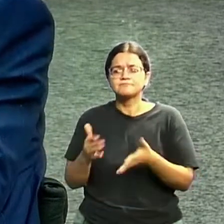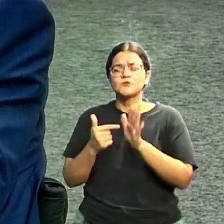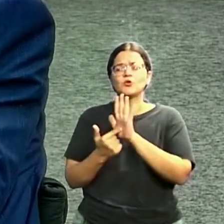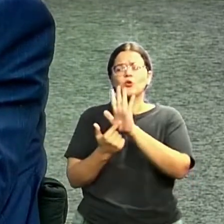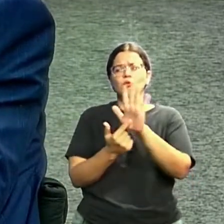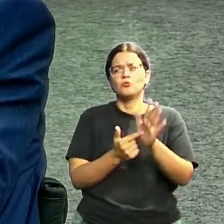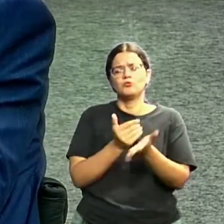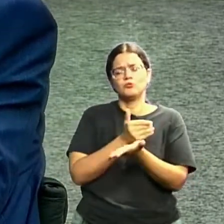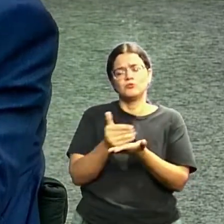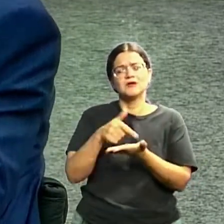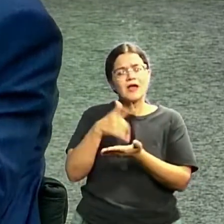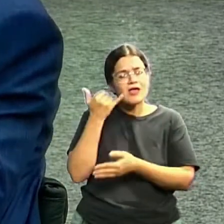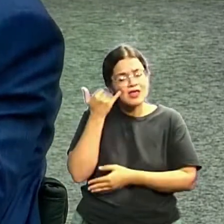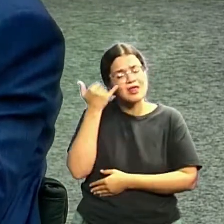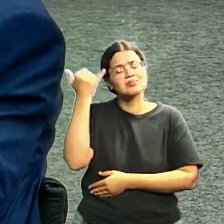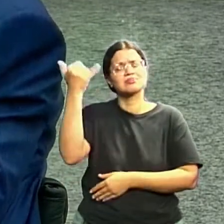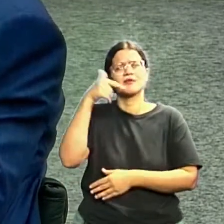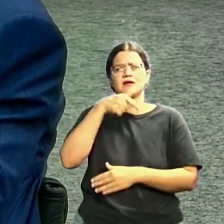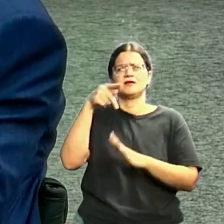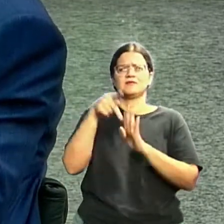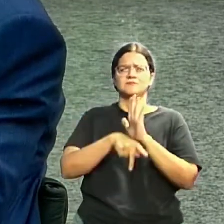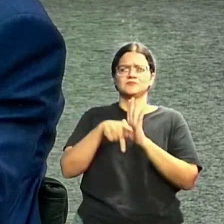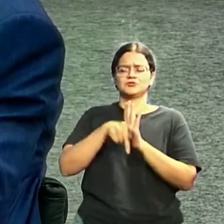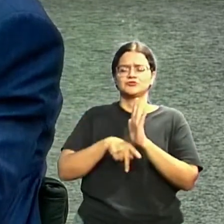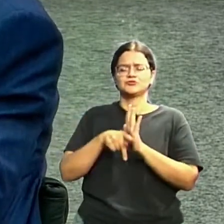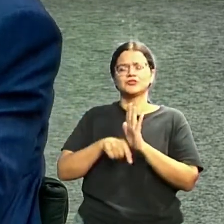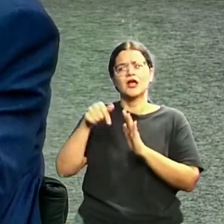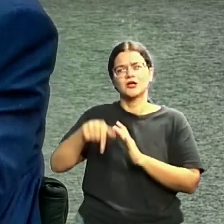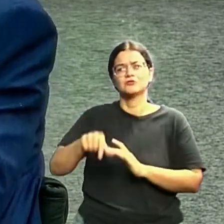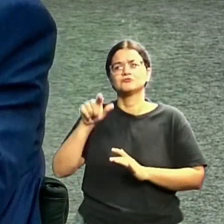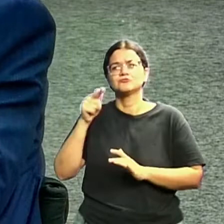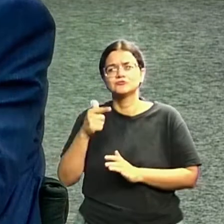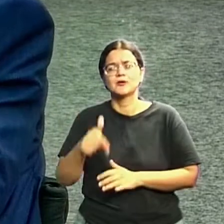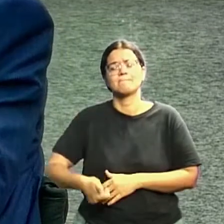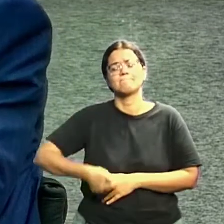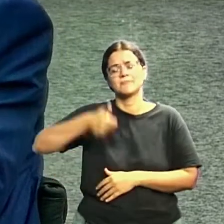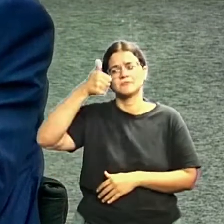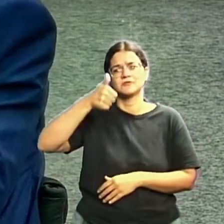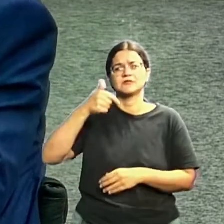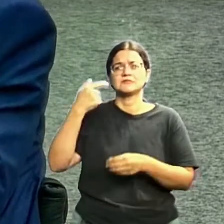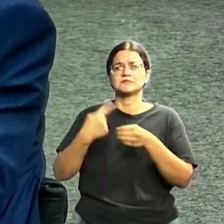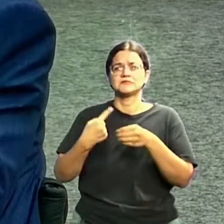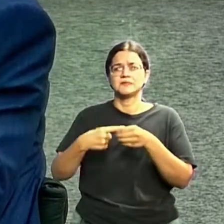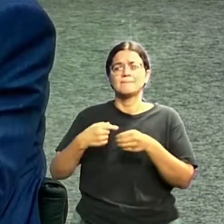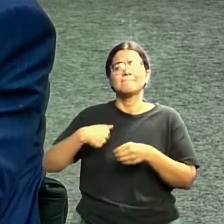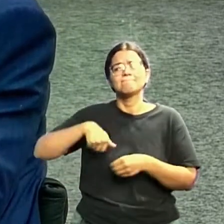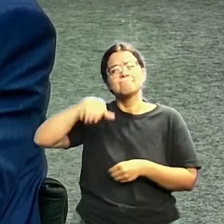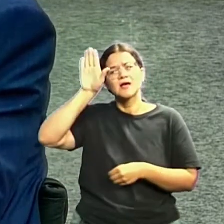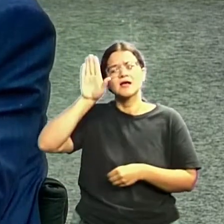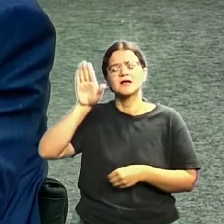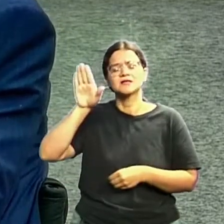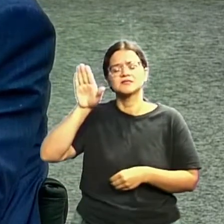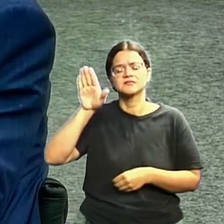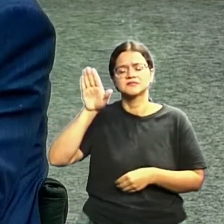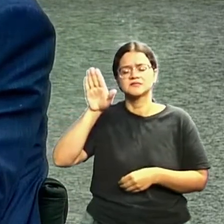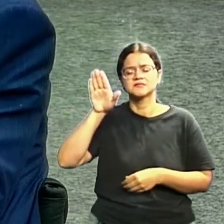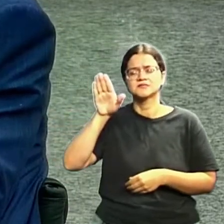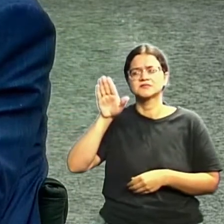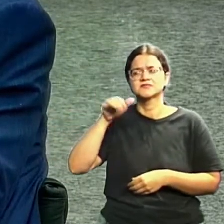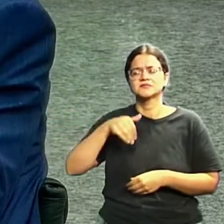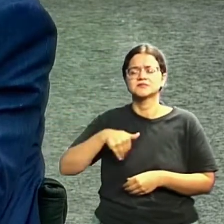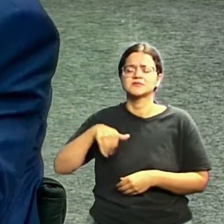instituindo esta ideia, trazendo esse projeto para Goiânia, para tornar Goiânia uma cidade ainda mais